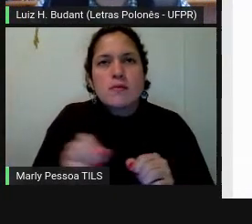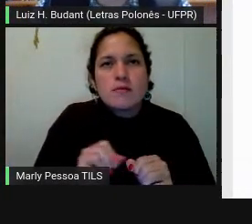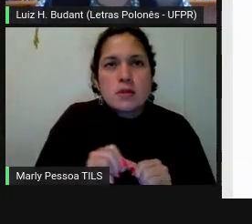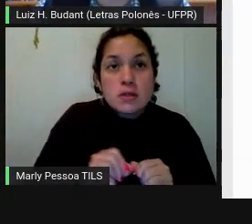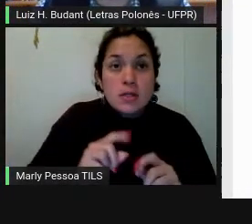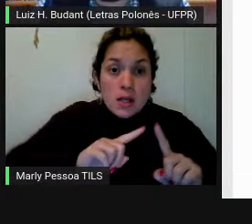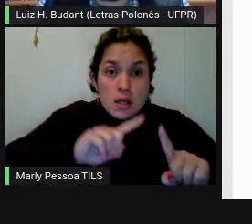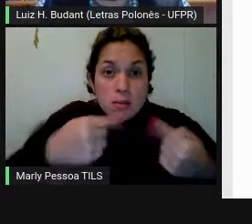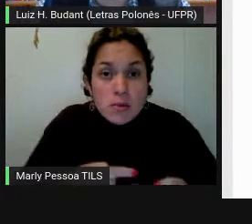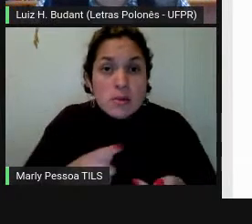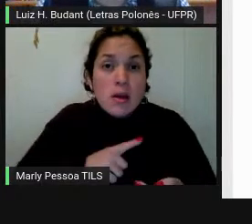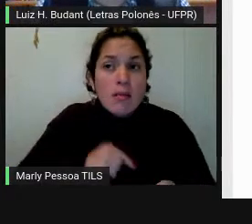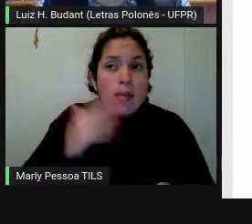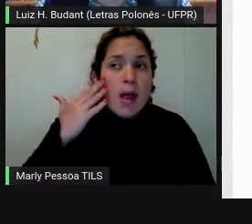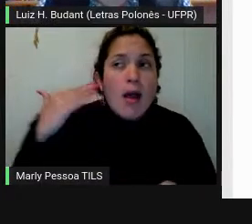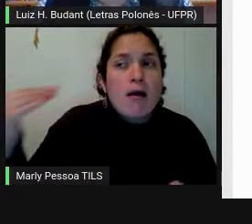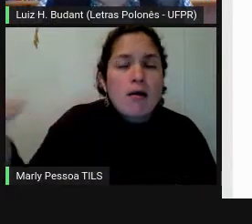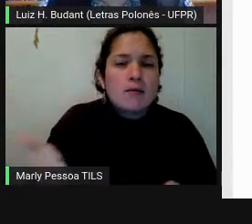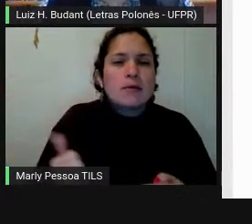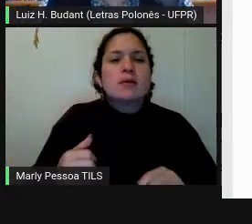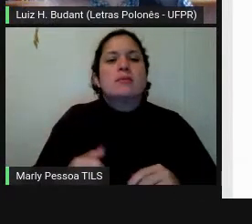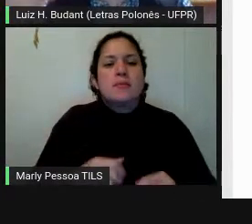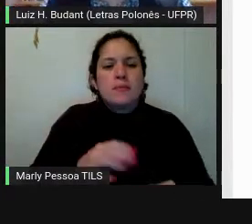famosa. Drogomir,